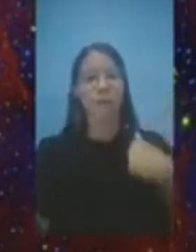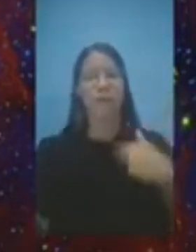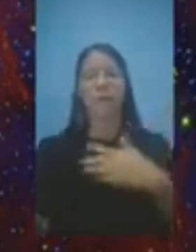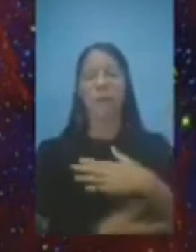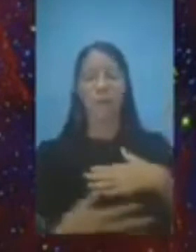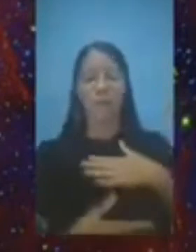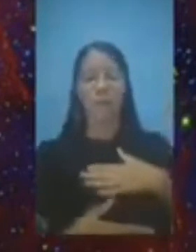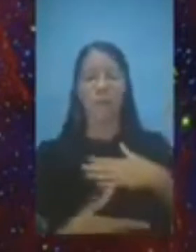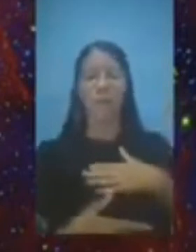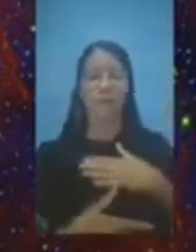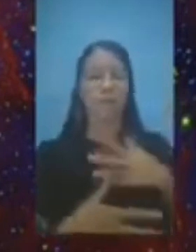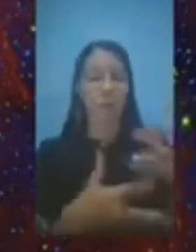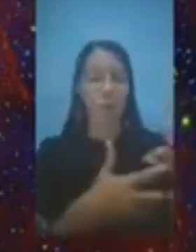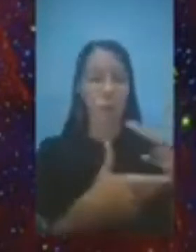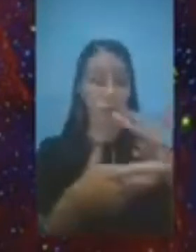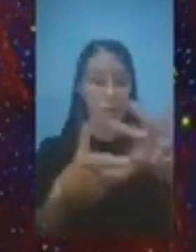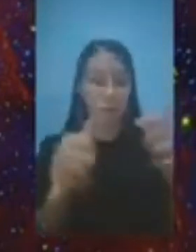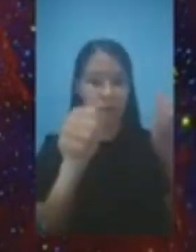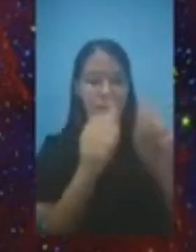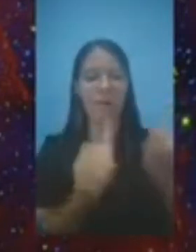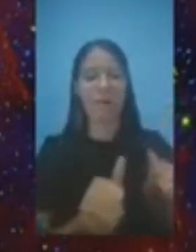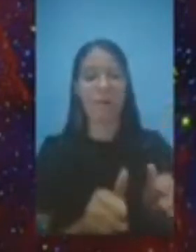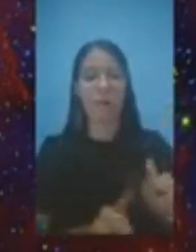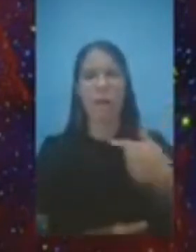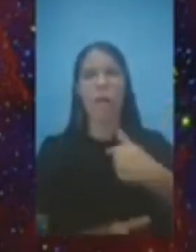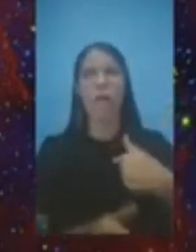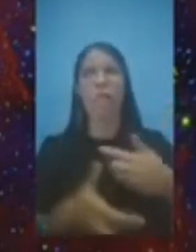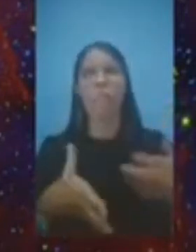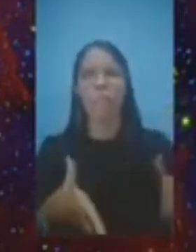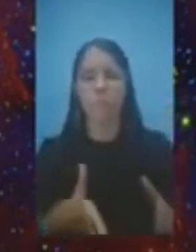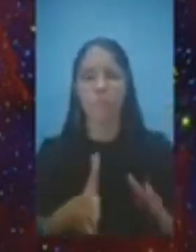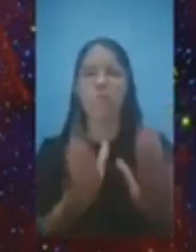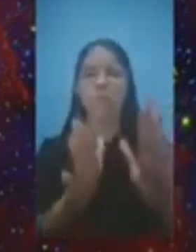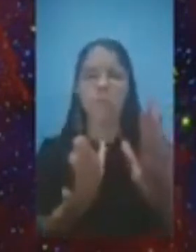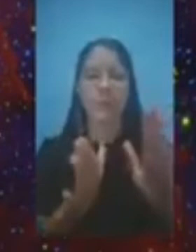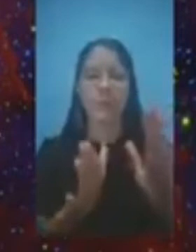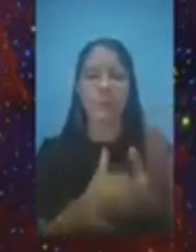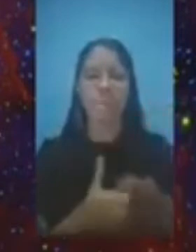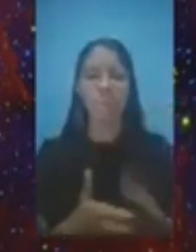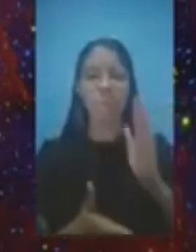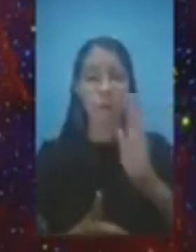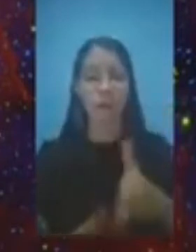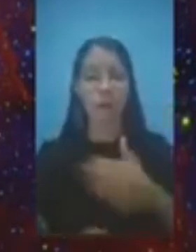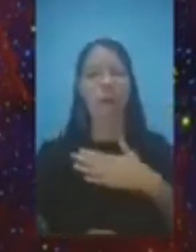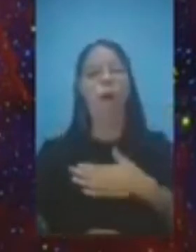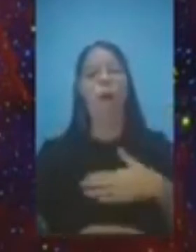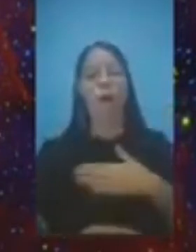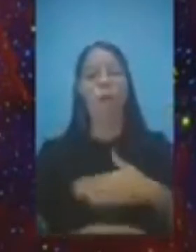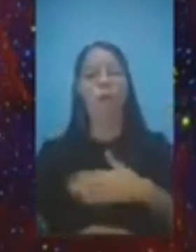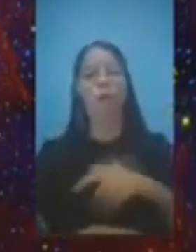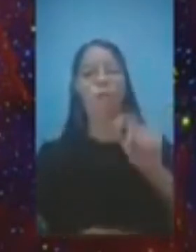A menina pôs-se a chorar. Ah, esse negócio de arte é comigo mesmo. Desde quando eu